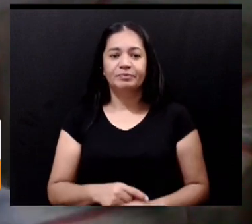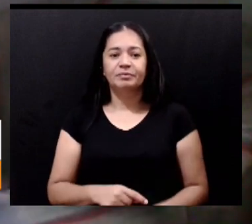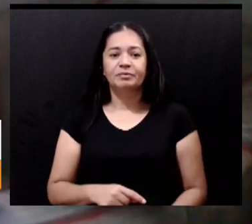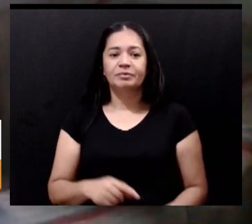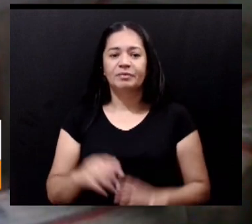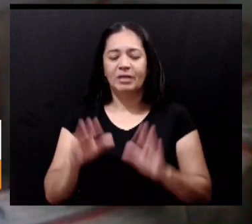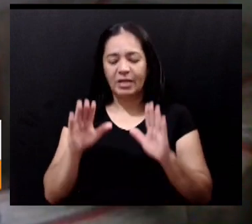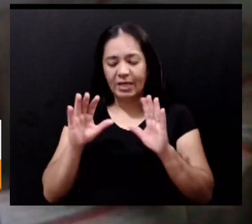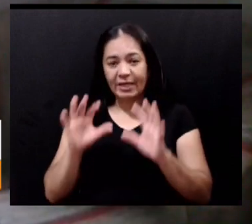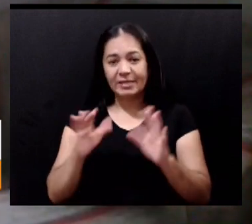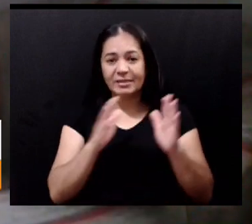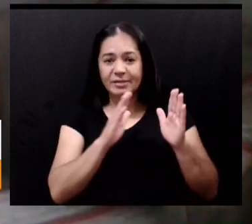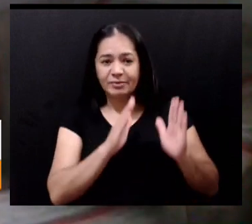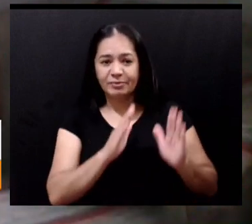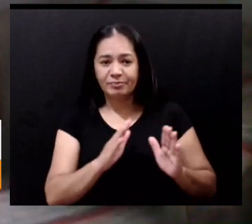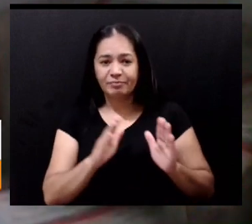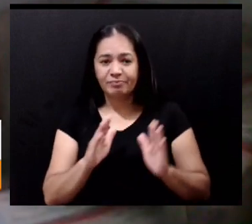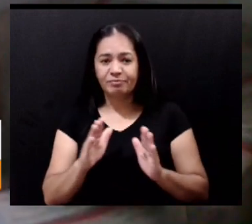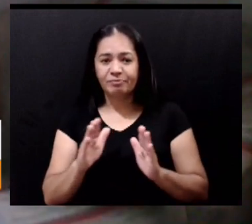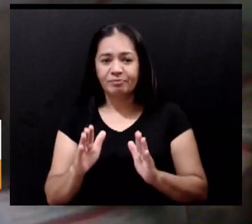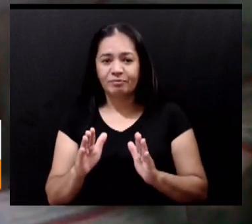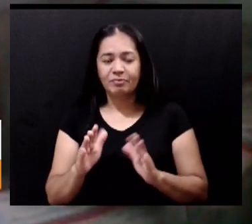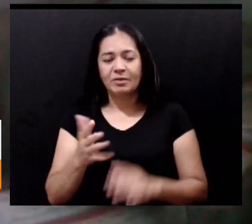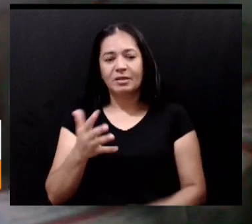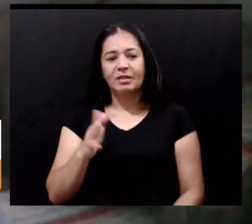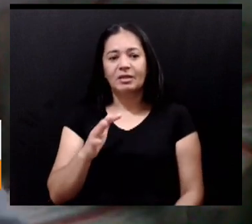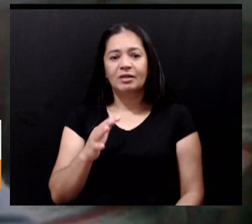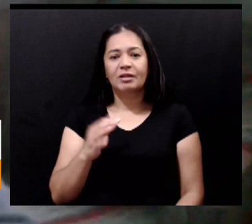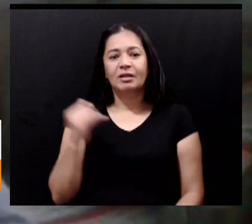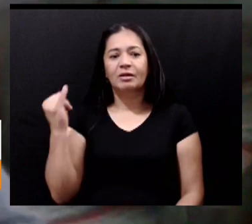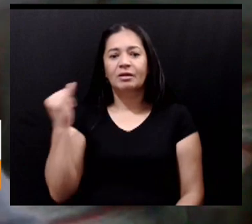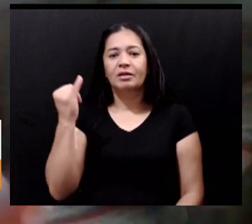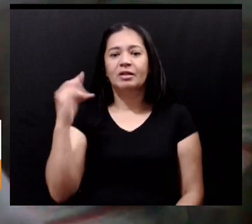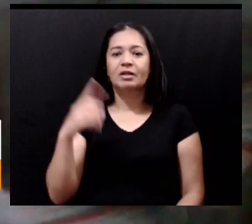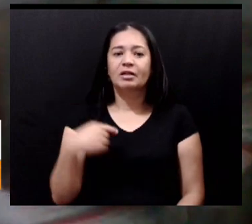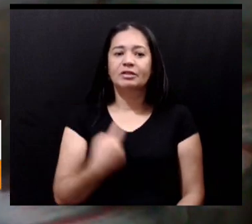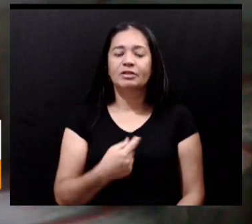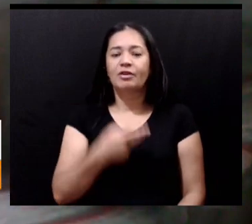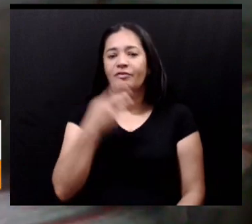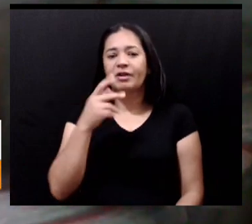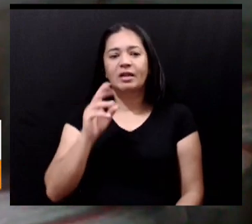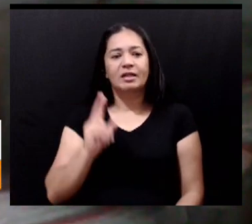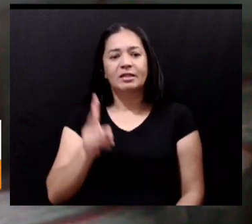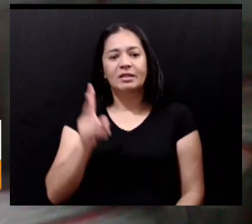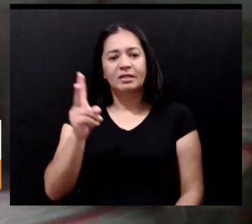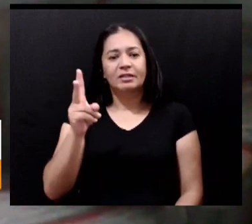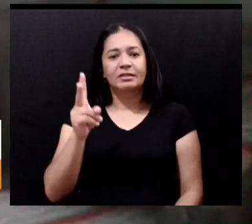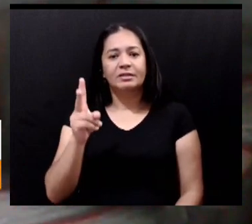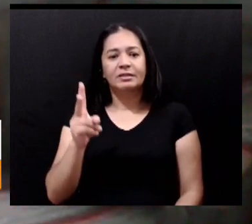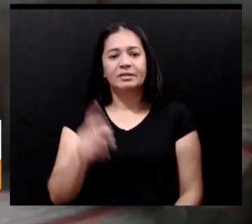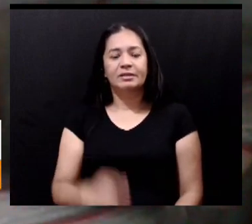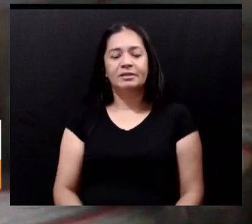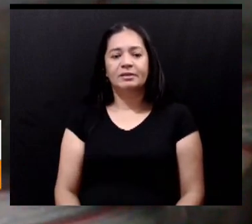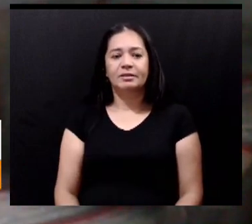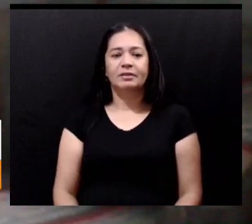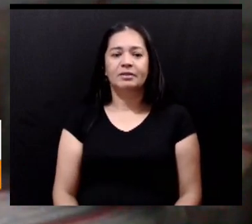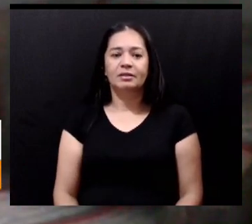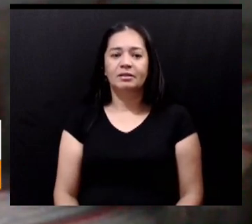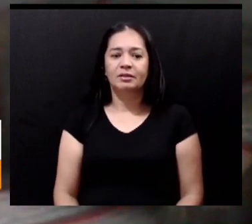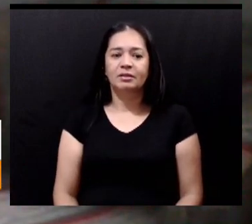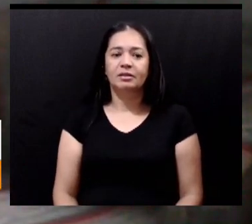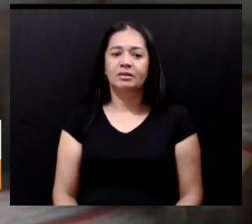de luto, e talvez eu acho que é importante a gente falar disso, você provavelmente na sua pesquisa aí na internet, você